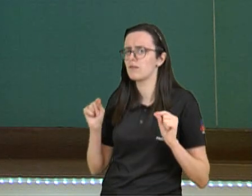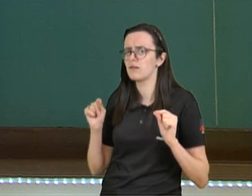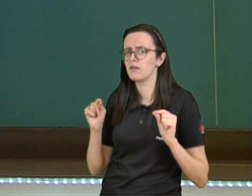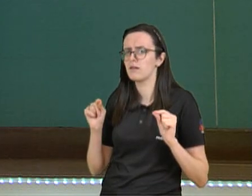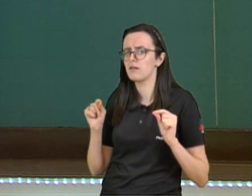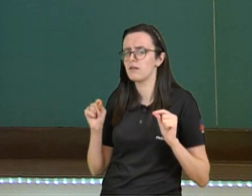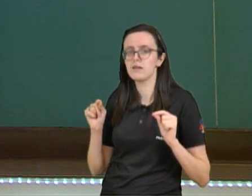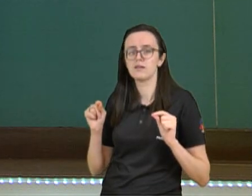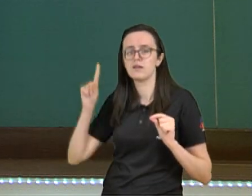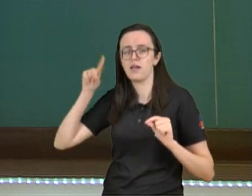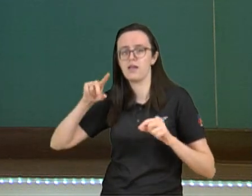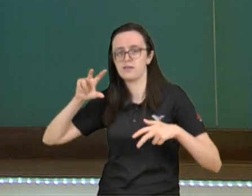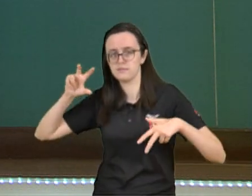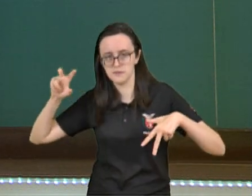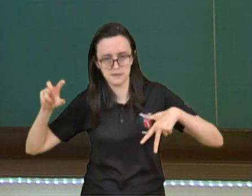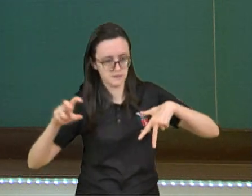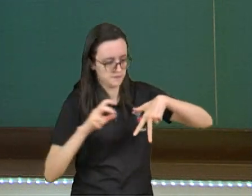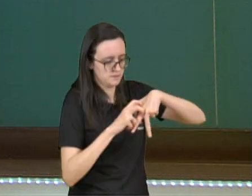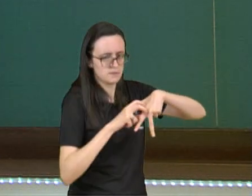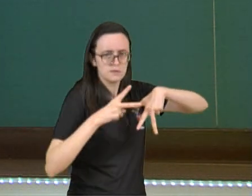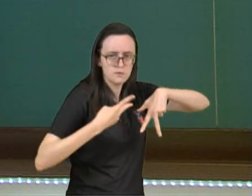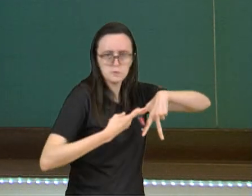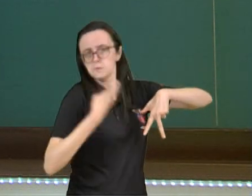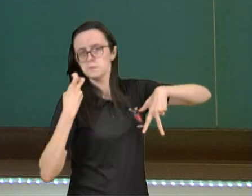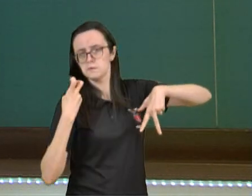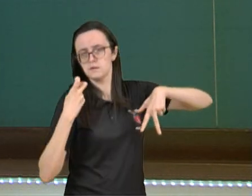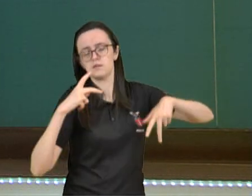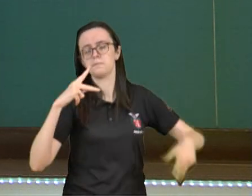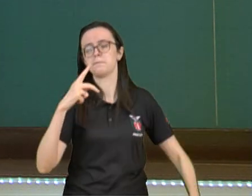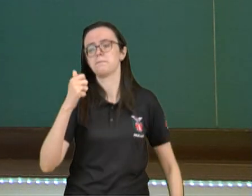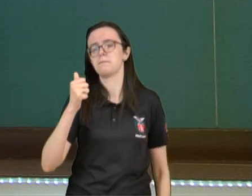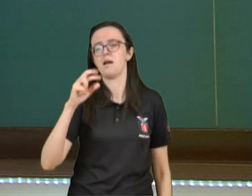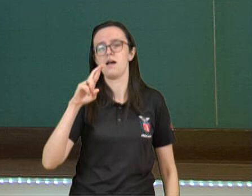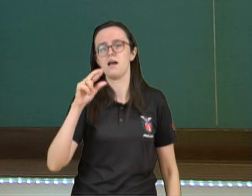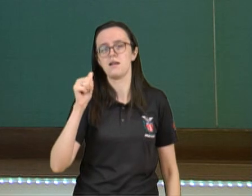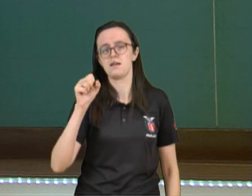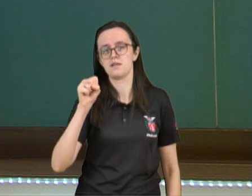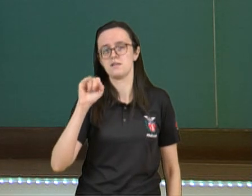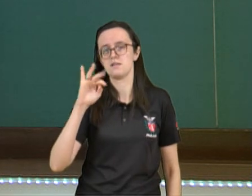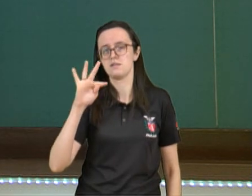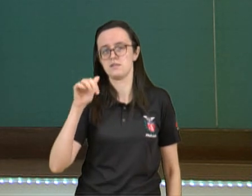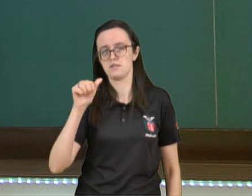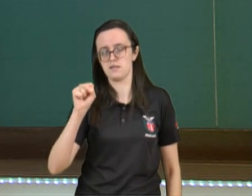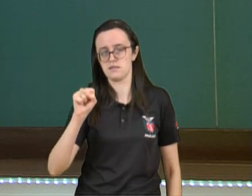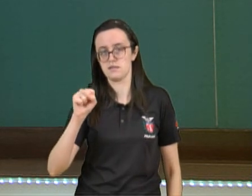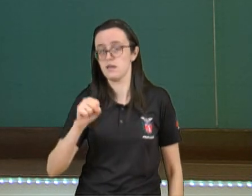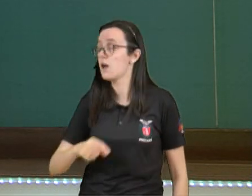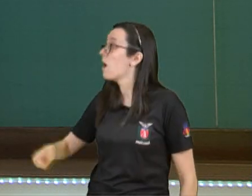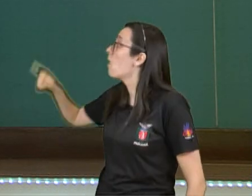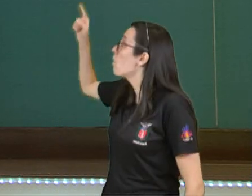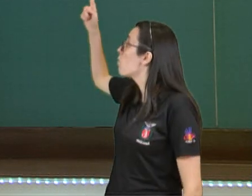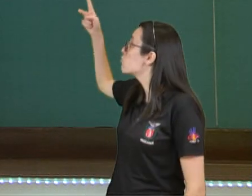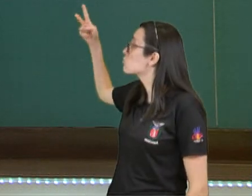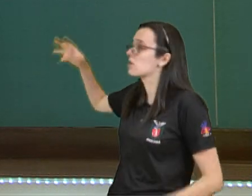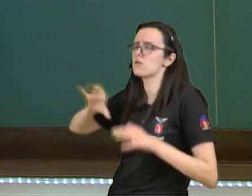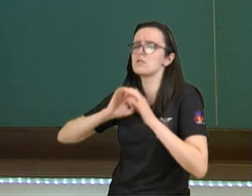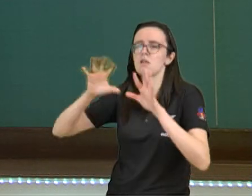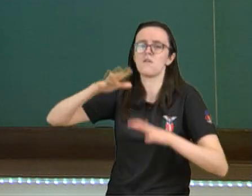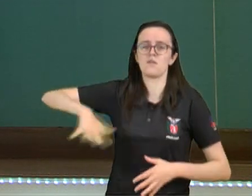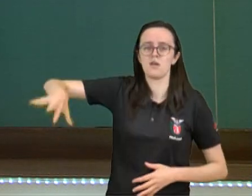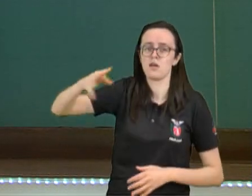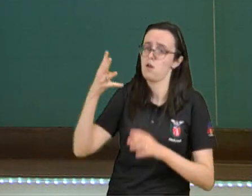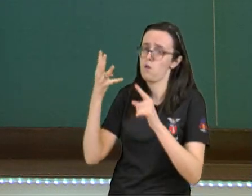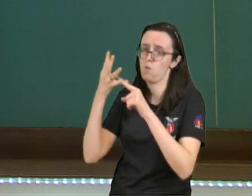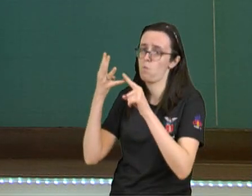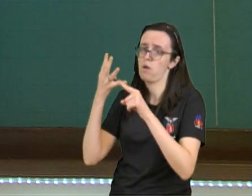são parasitas, dependem de outros organismos. Os três primeiros são de vida livre,